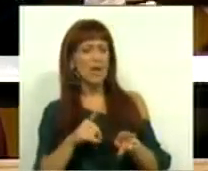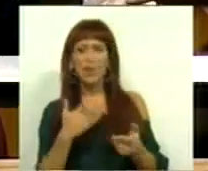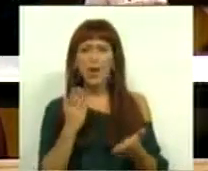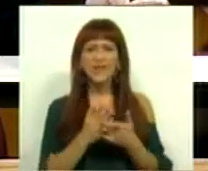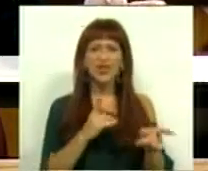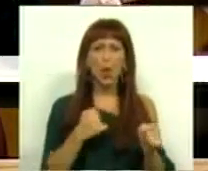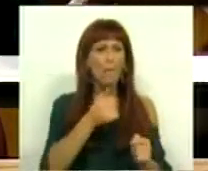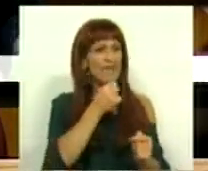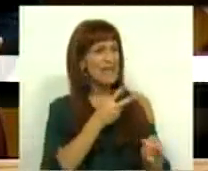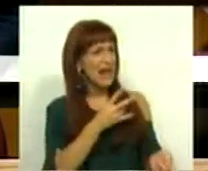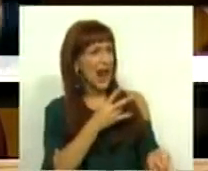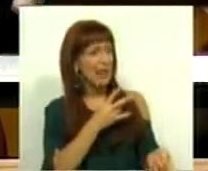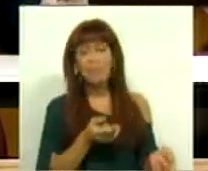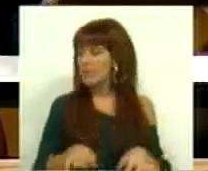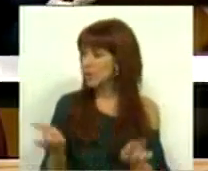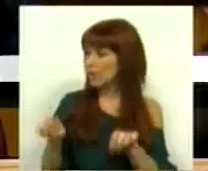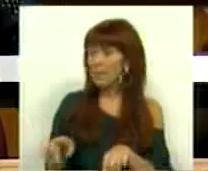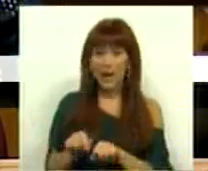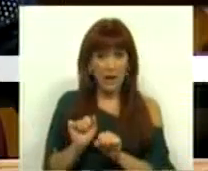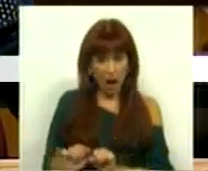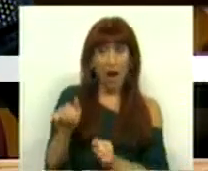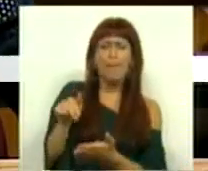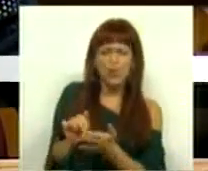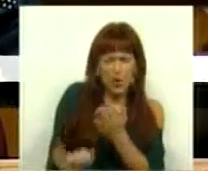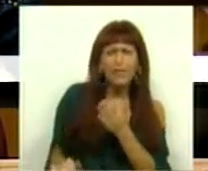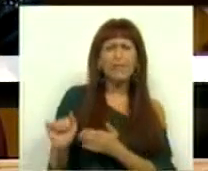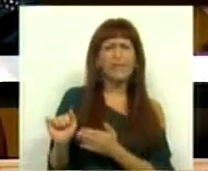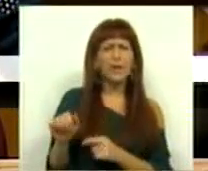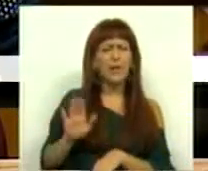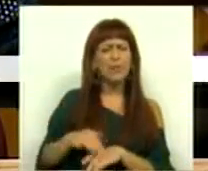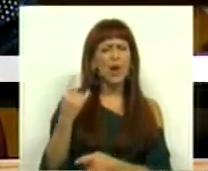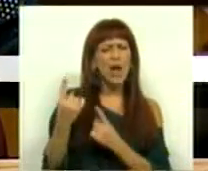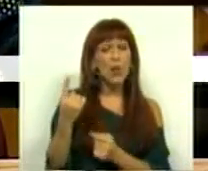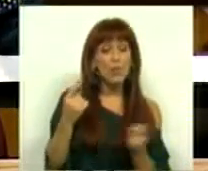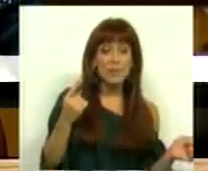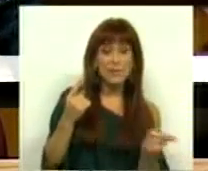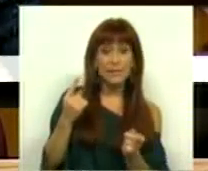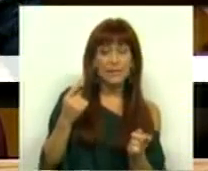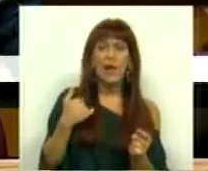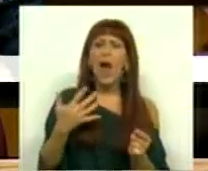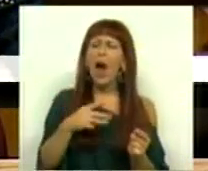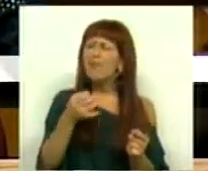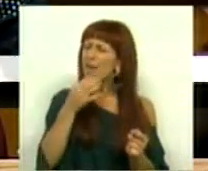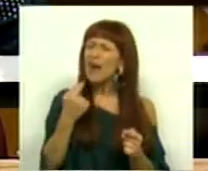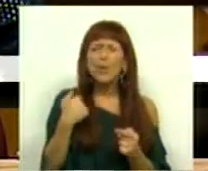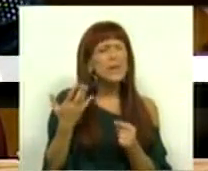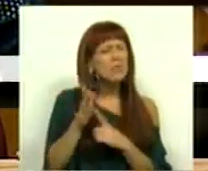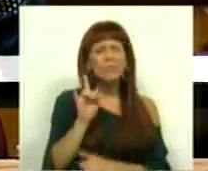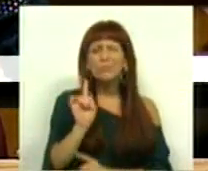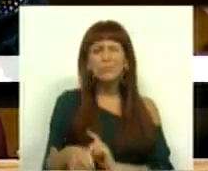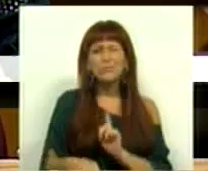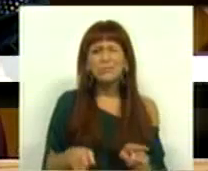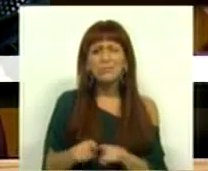só a estas medidas, como também à sua postura face a algumas delas, e queria referir-me